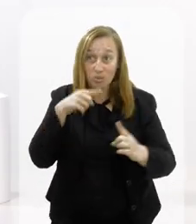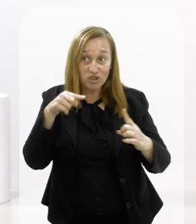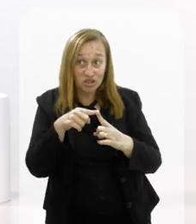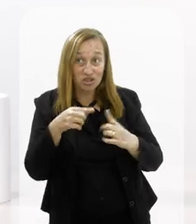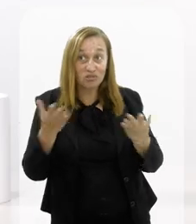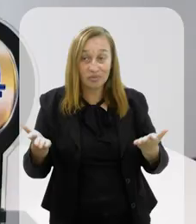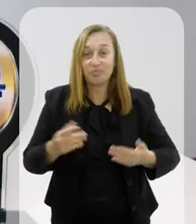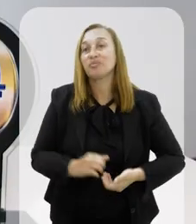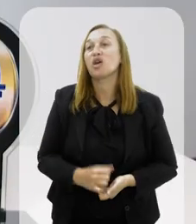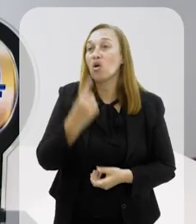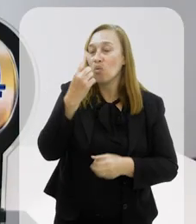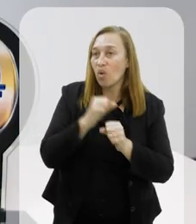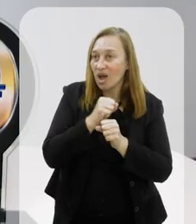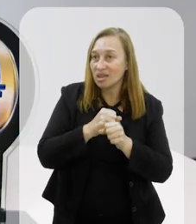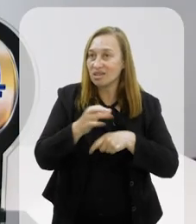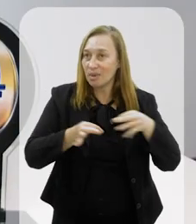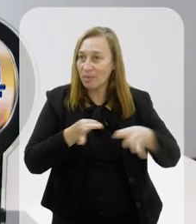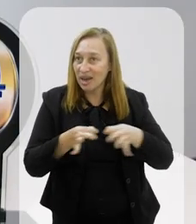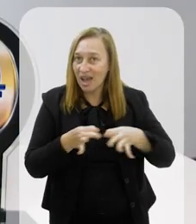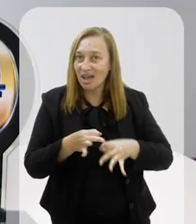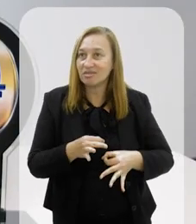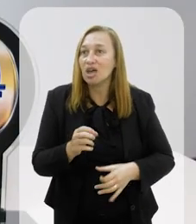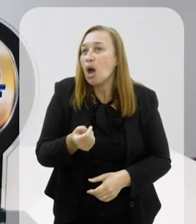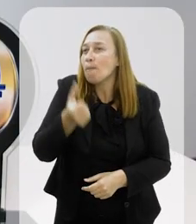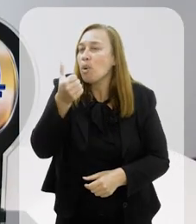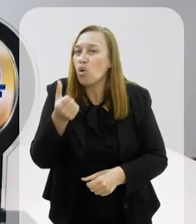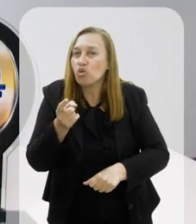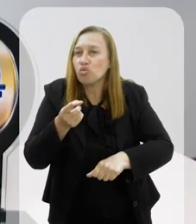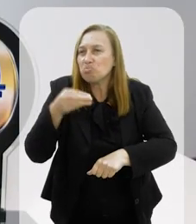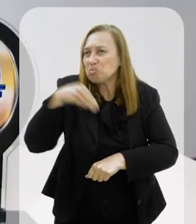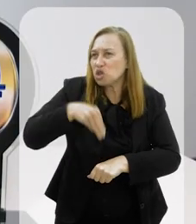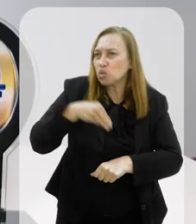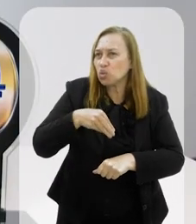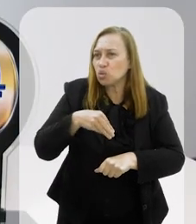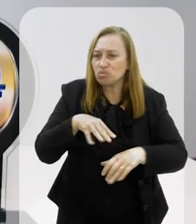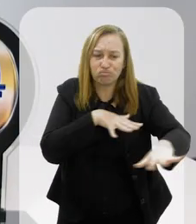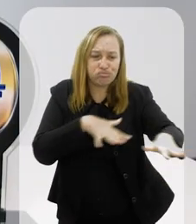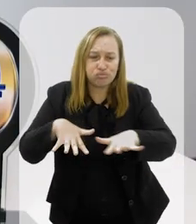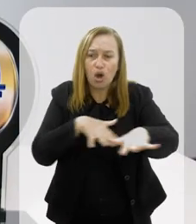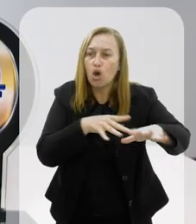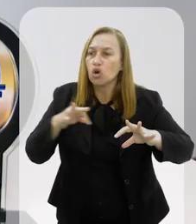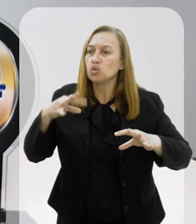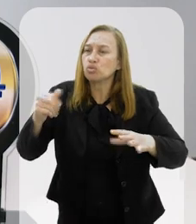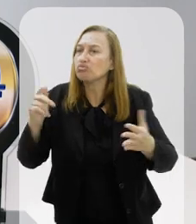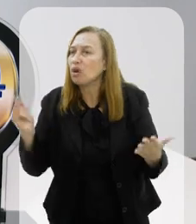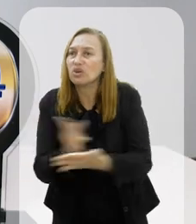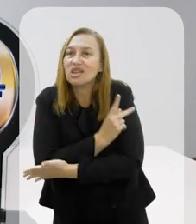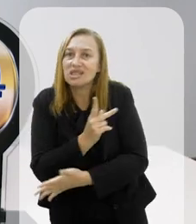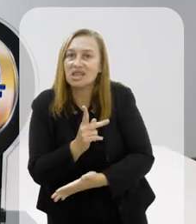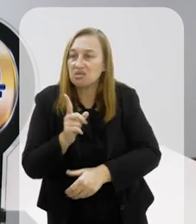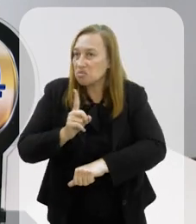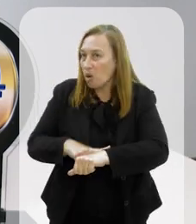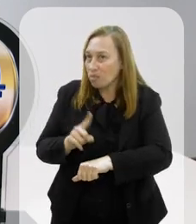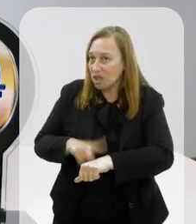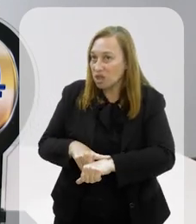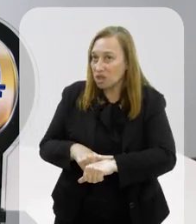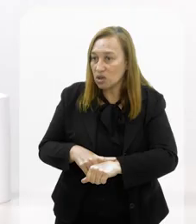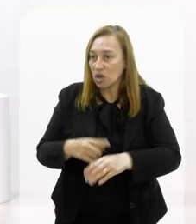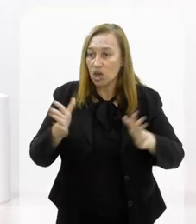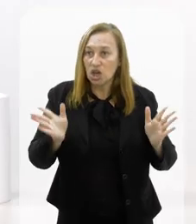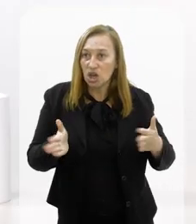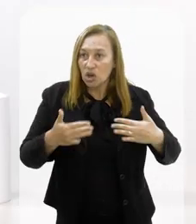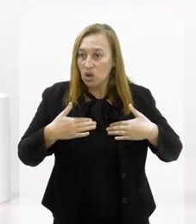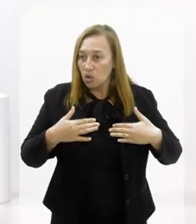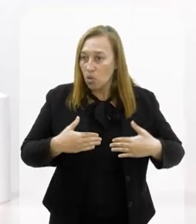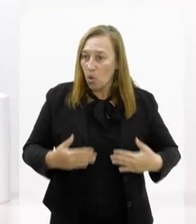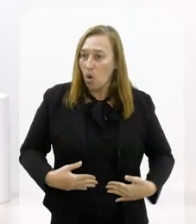é esse trabalhamos um ano para para poucos minutos de de desfile tudo tem que acontecer naquele momento exato aí um corpinho